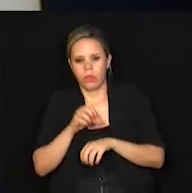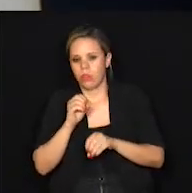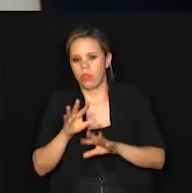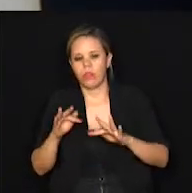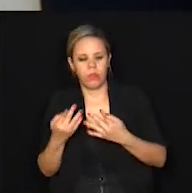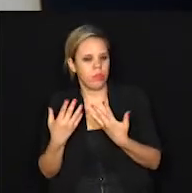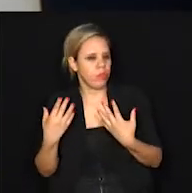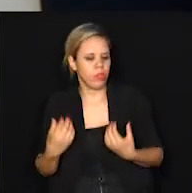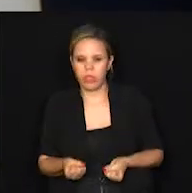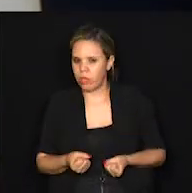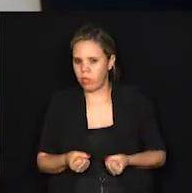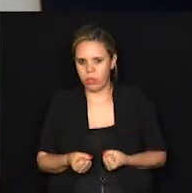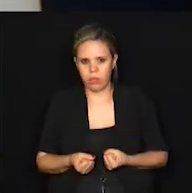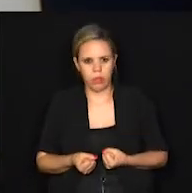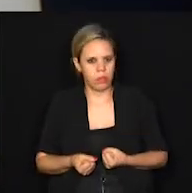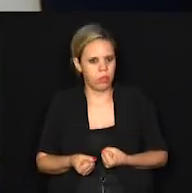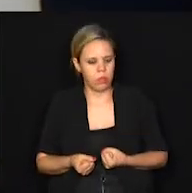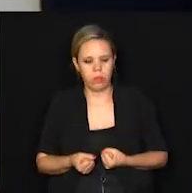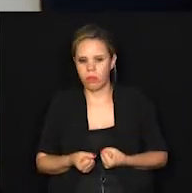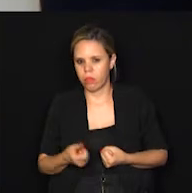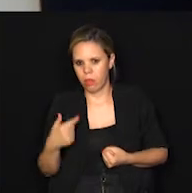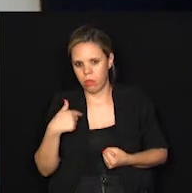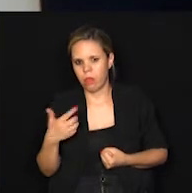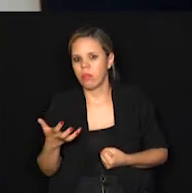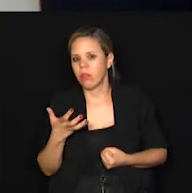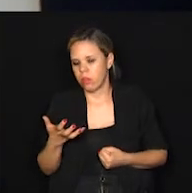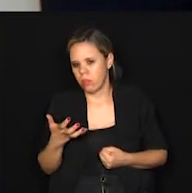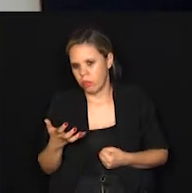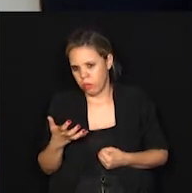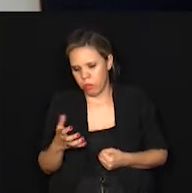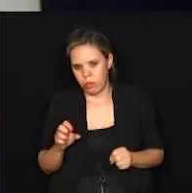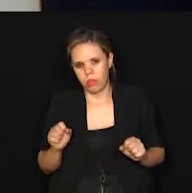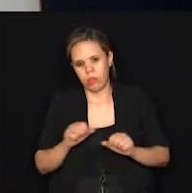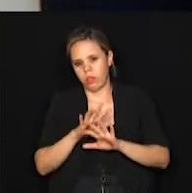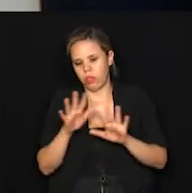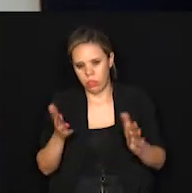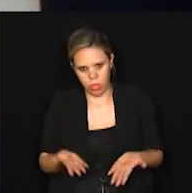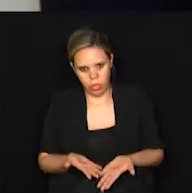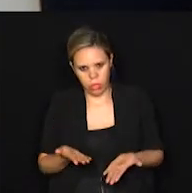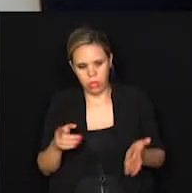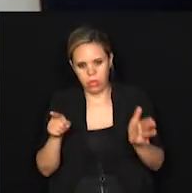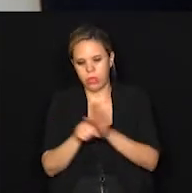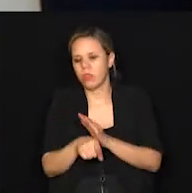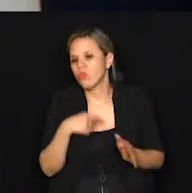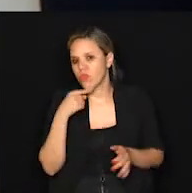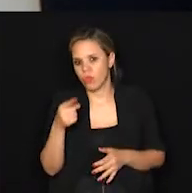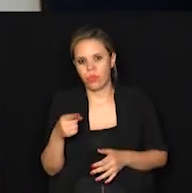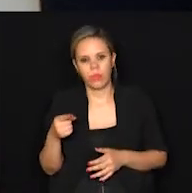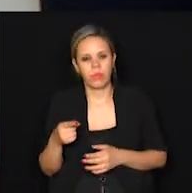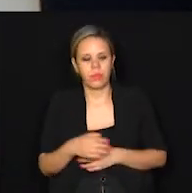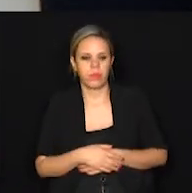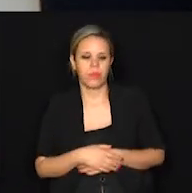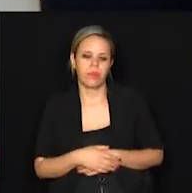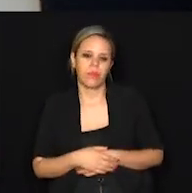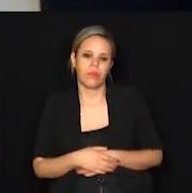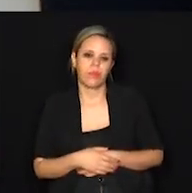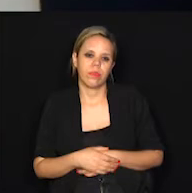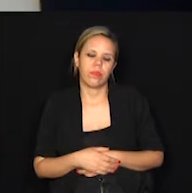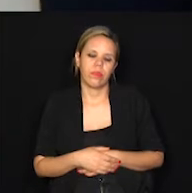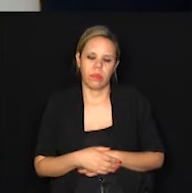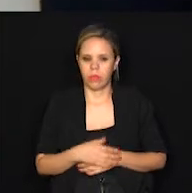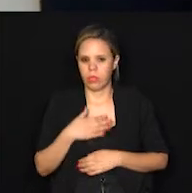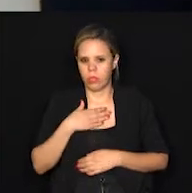Né, nós temos o exemplo do Amazonas, né, que em 10 dias mais de 600 professores testaram positivo para a Covid. Na